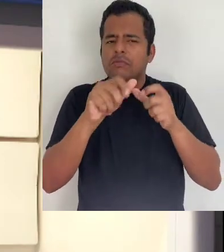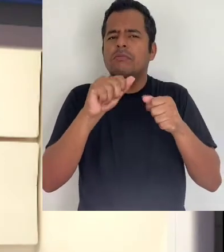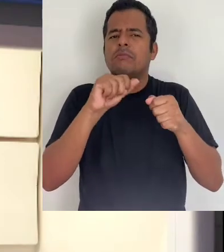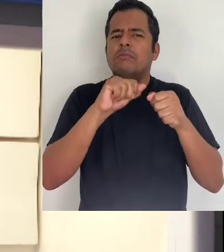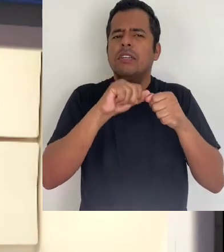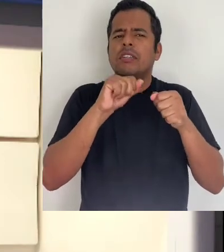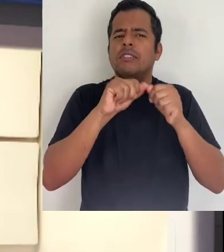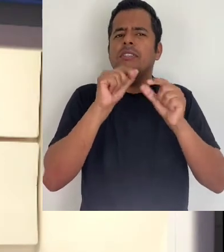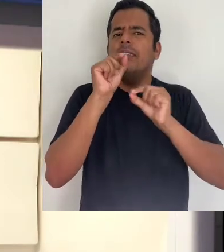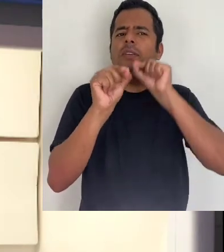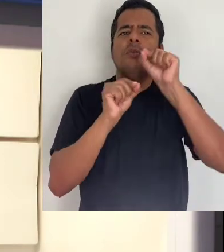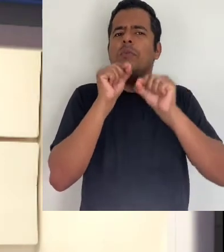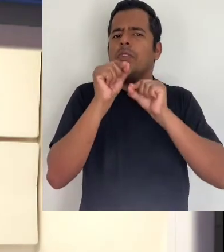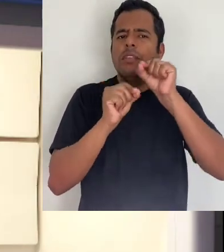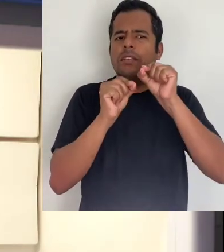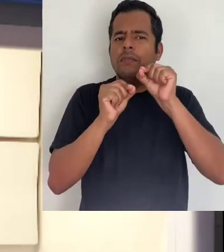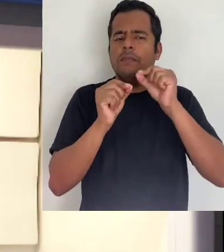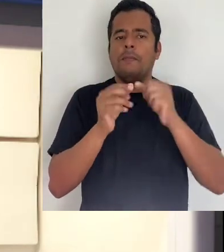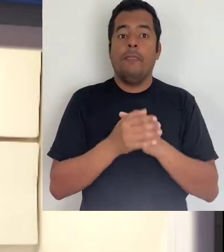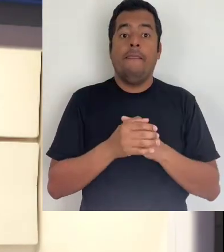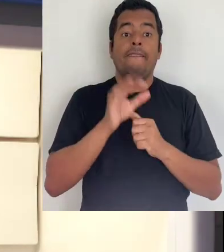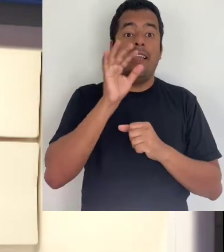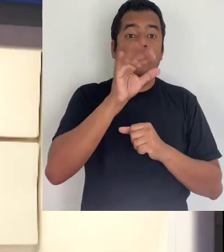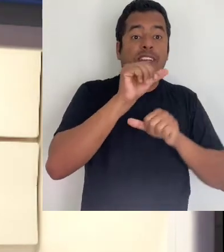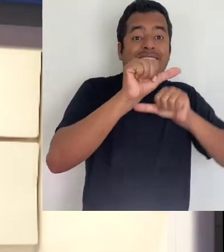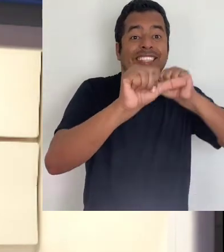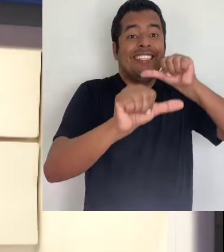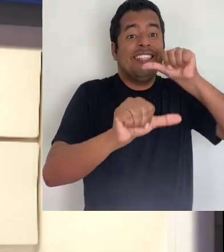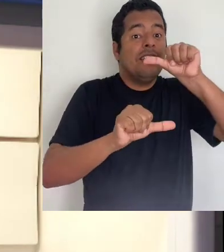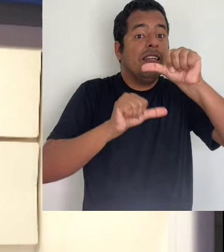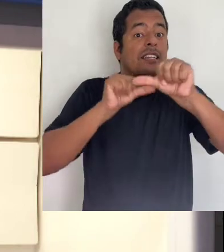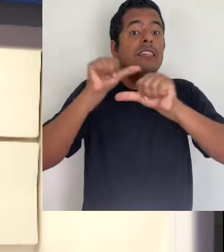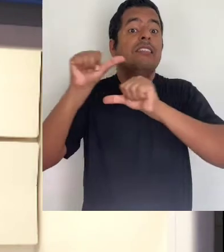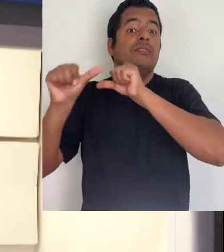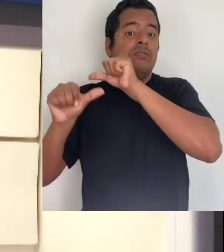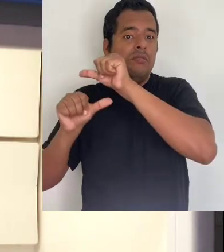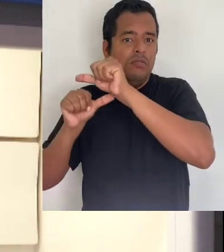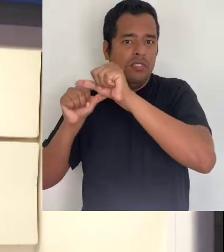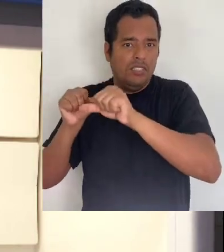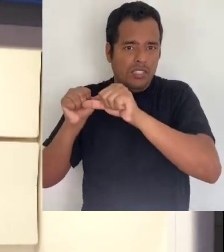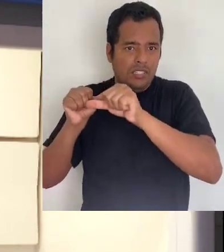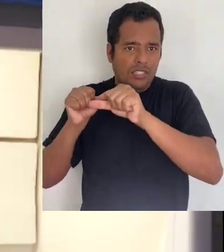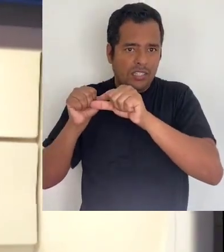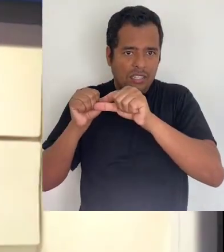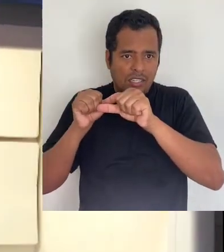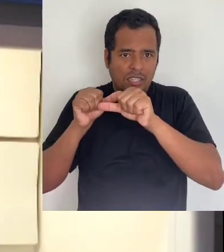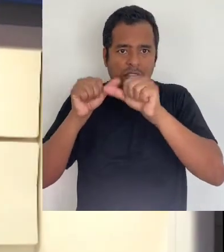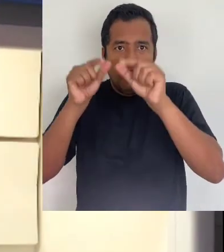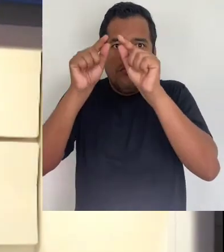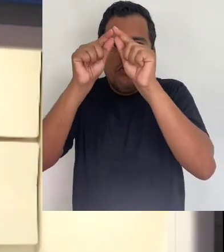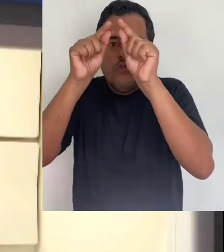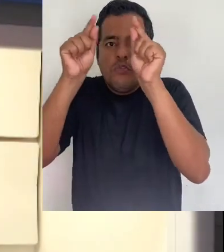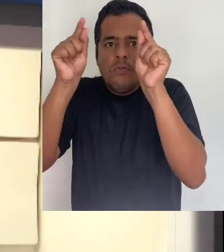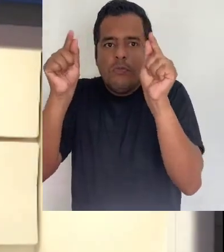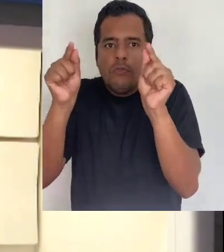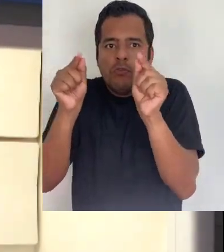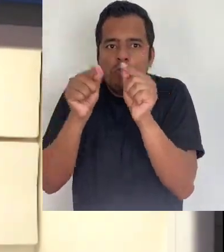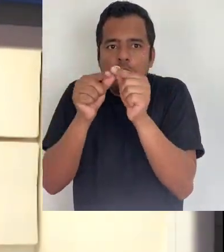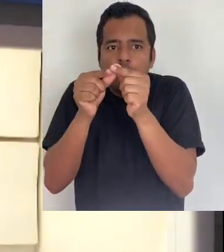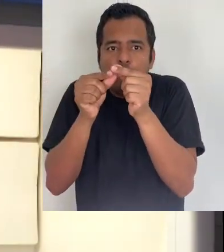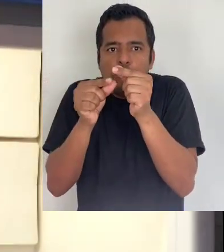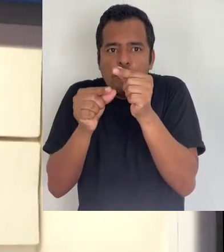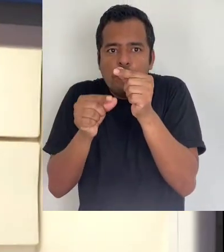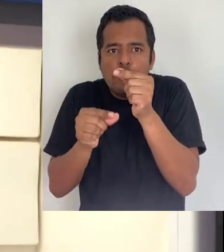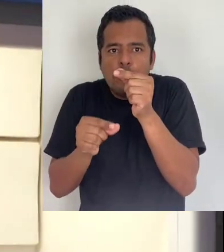coletado. O que é que a gente vai fazer agora? Nós iremos transferir ele para um funil